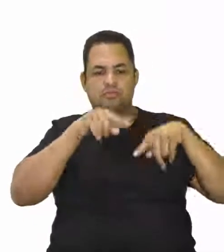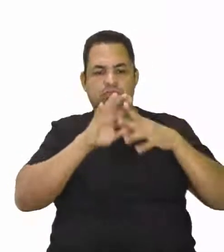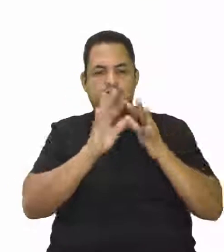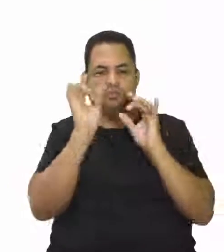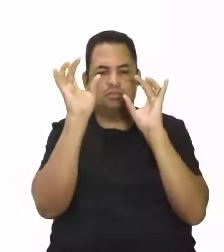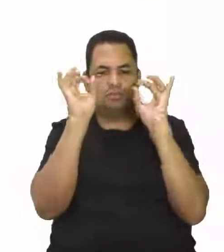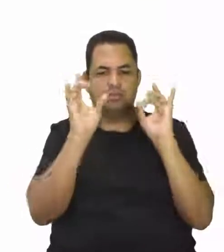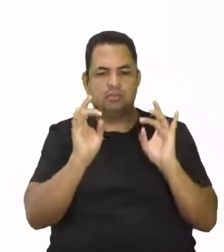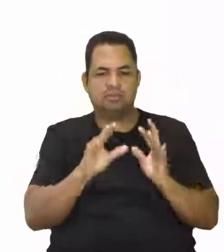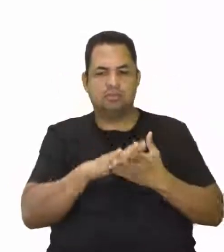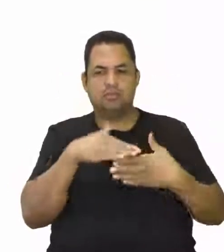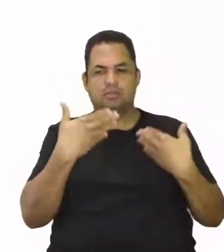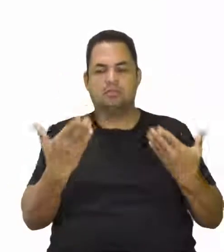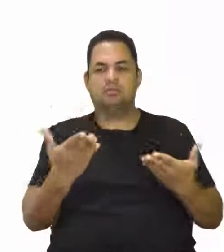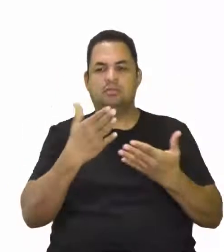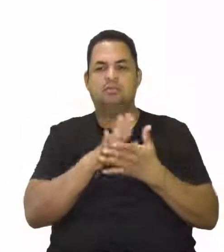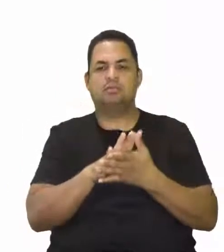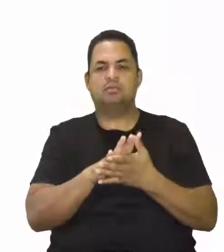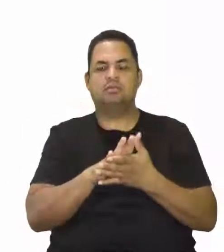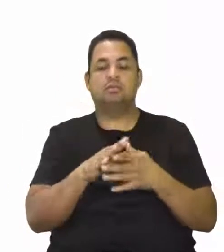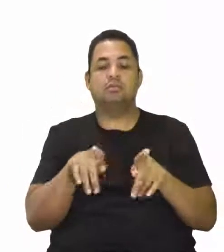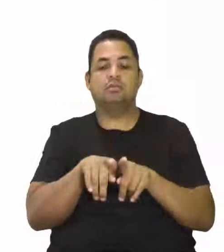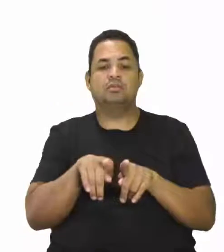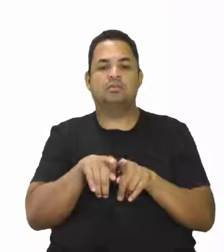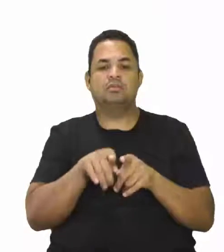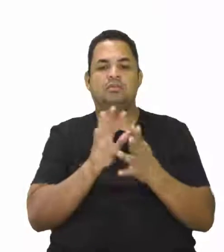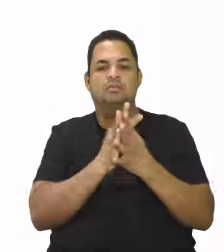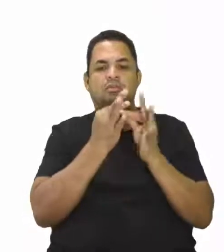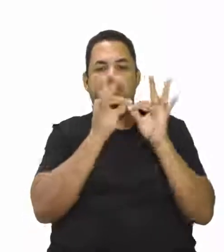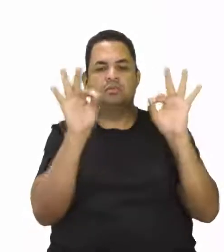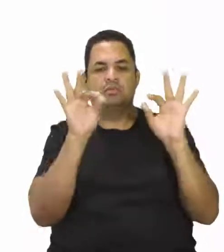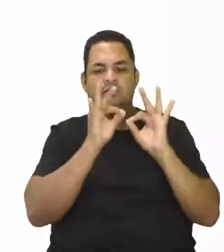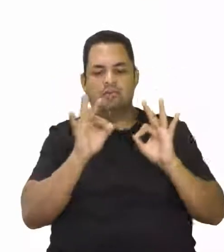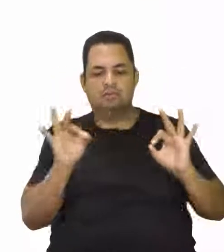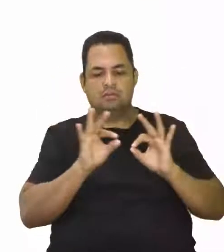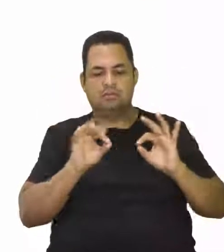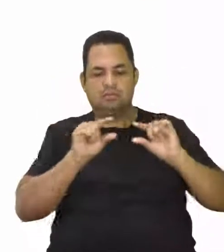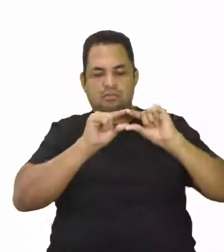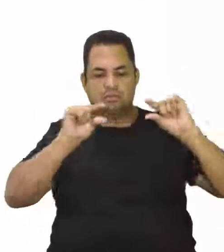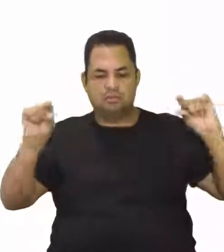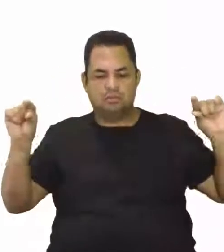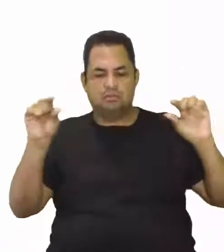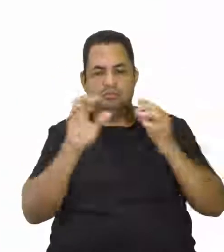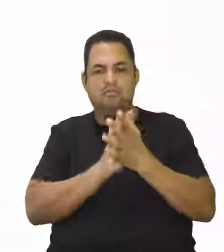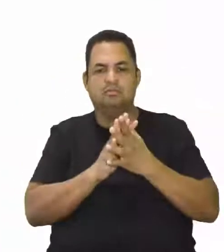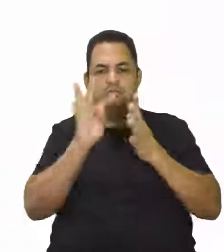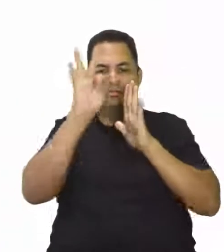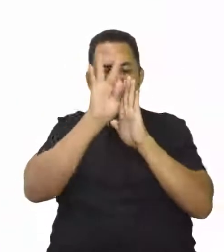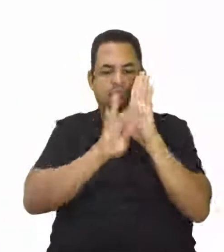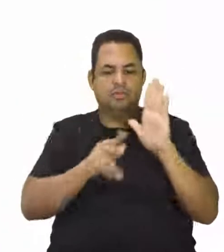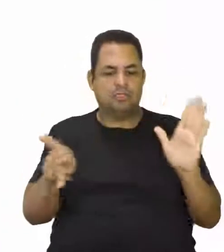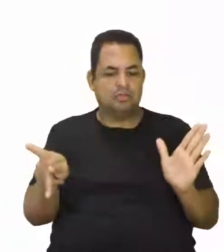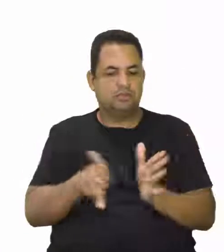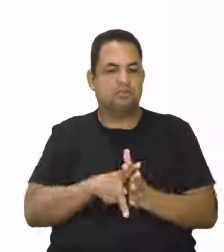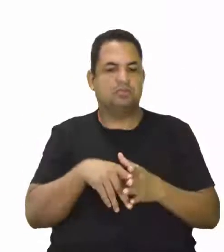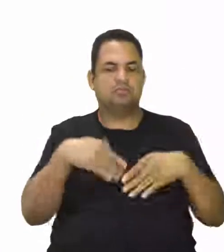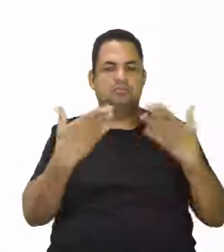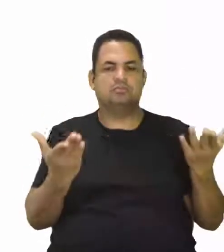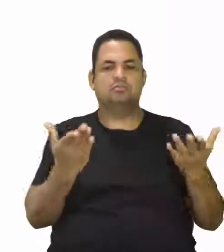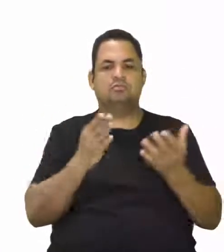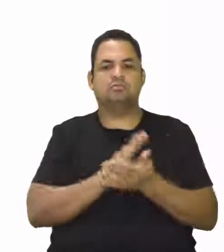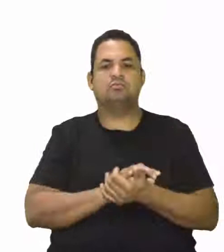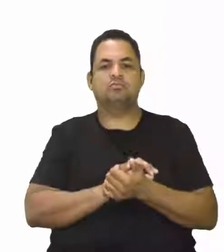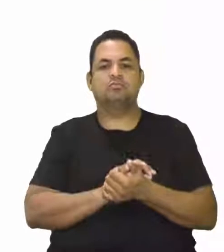ali colocados, bem como as frases, as orações, o período, o texto em si, porque o texto